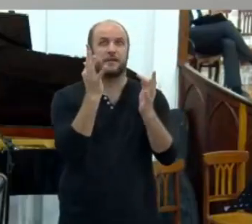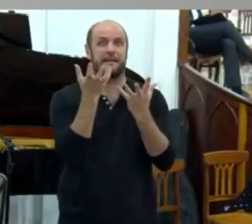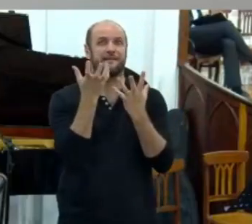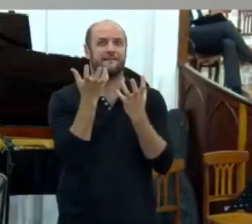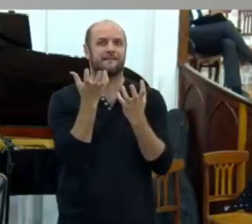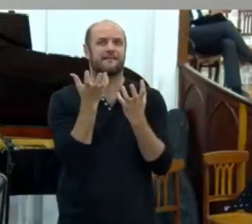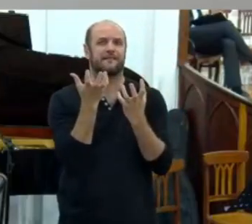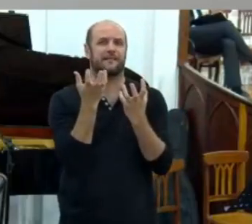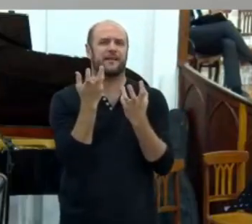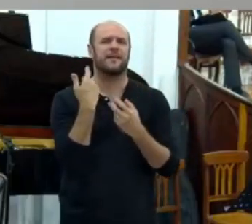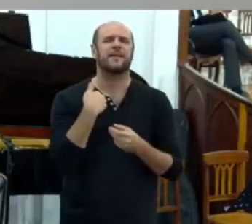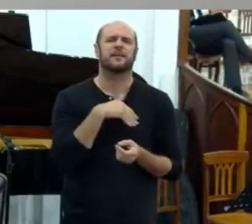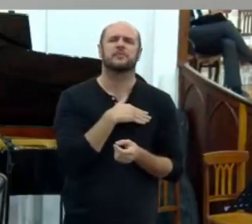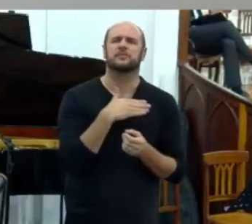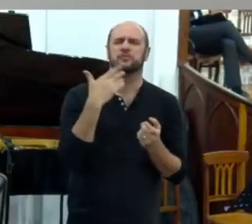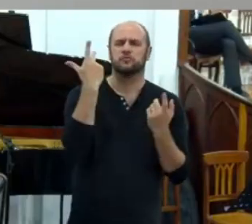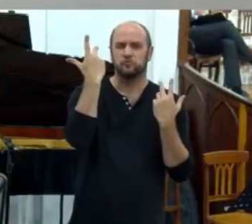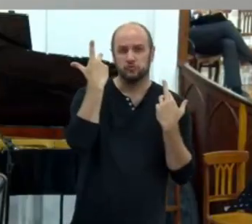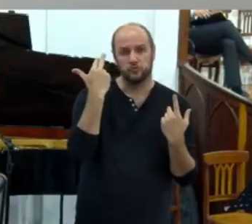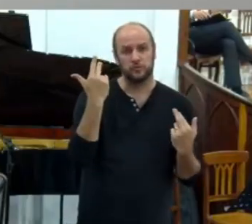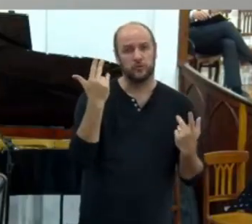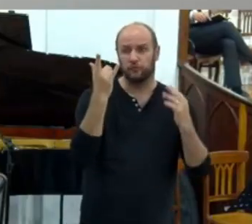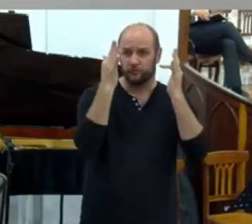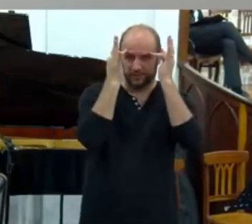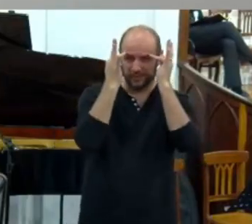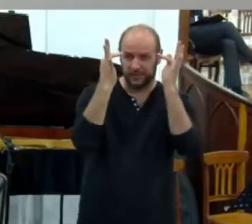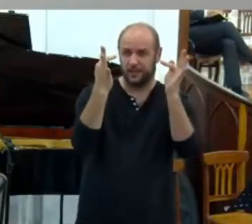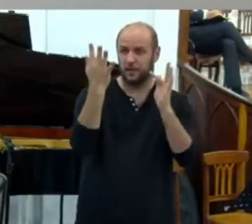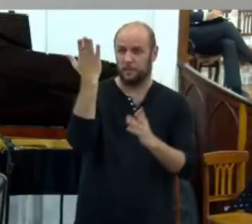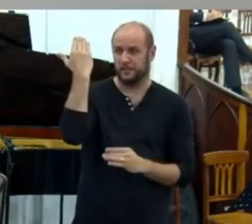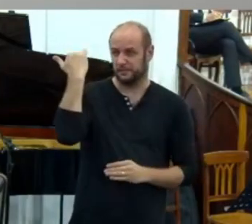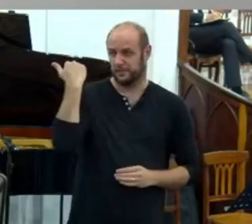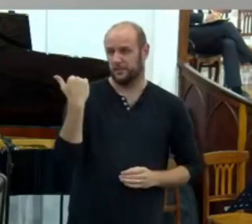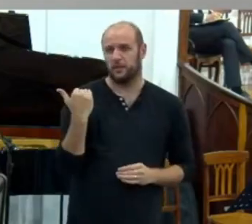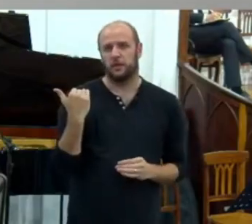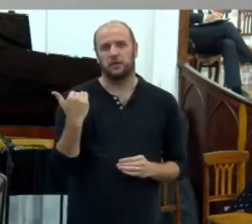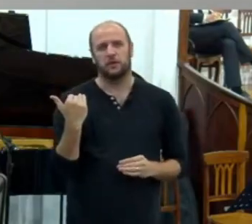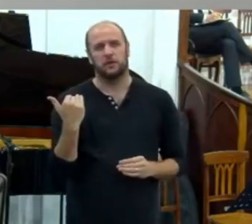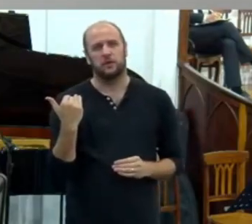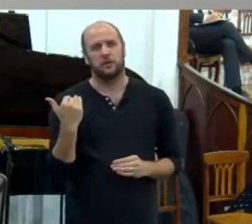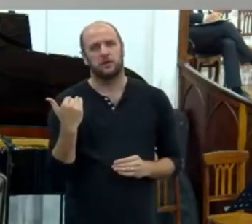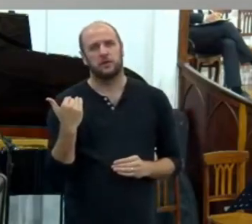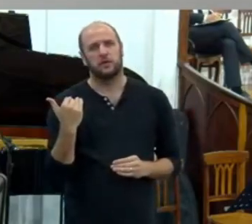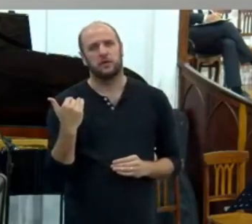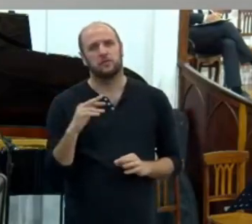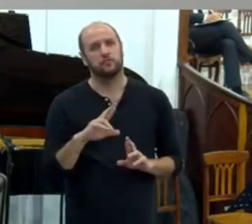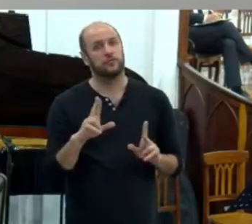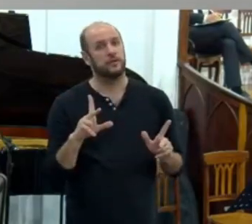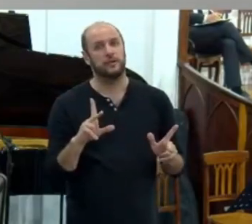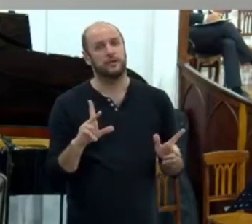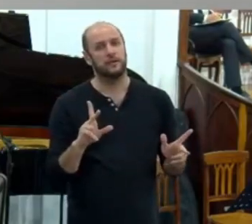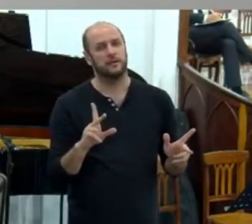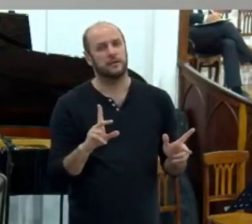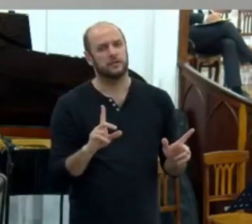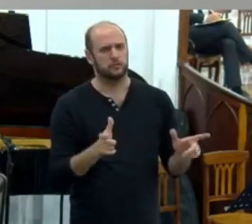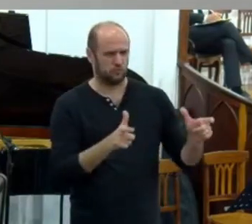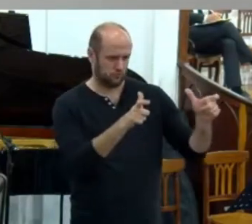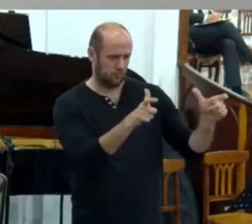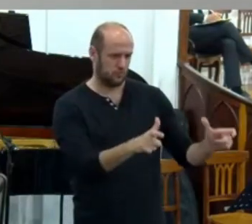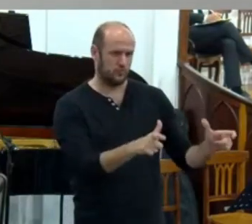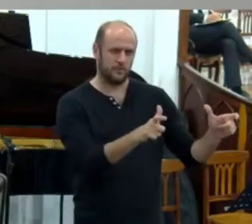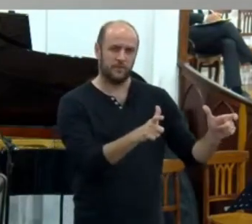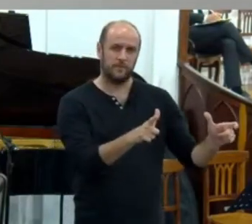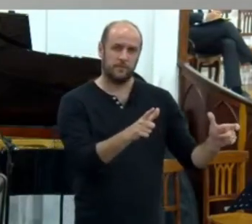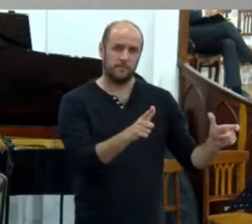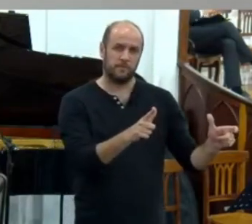nossa possessão comum da fidelidade daquela época. Certo que aquela terra parecia